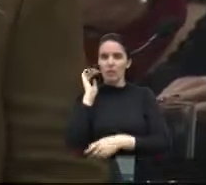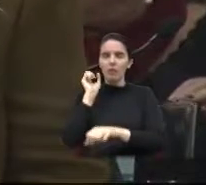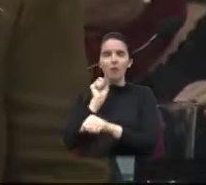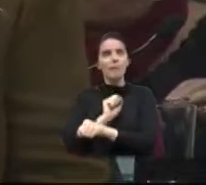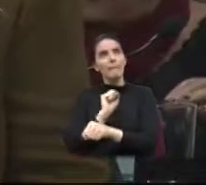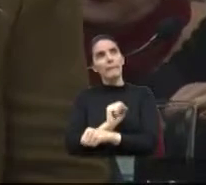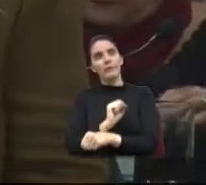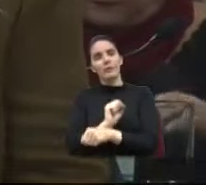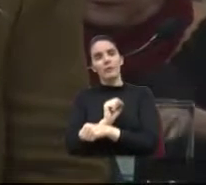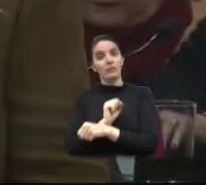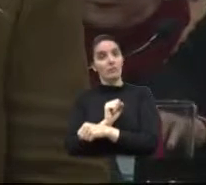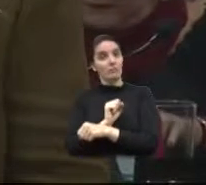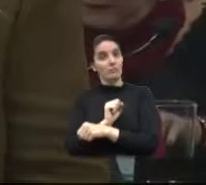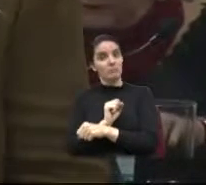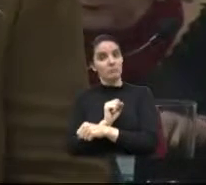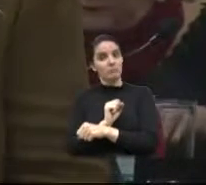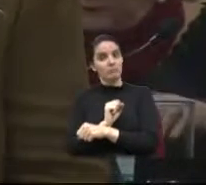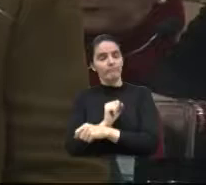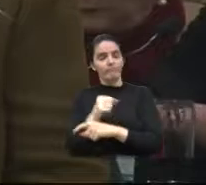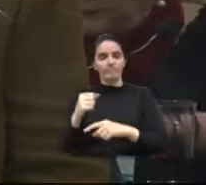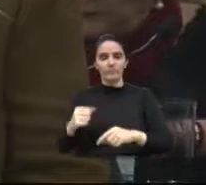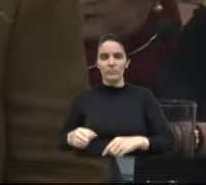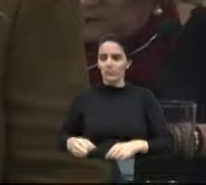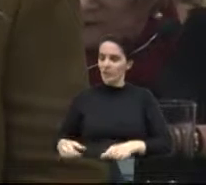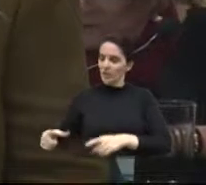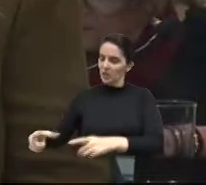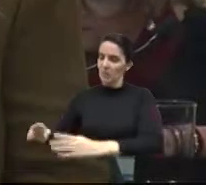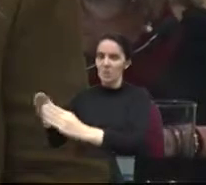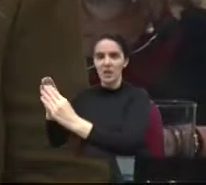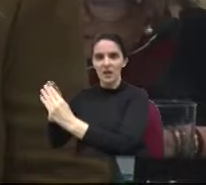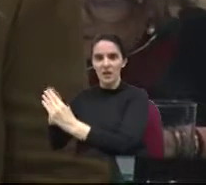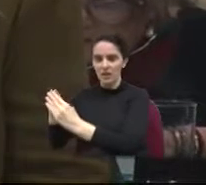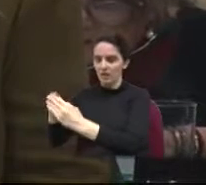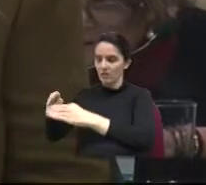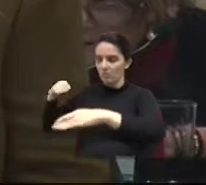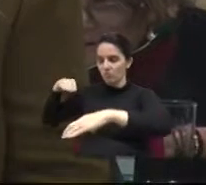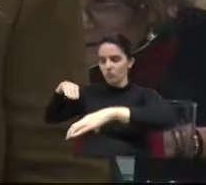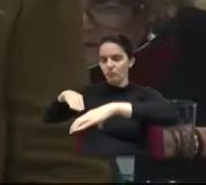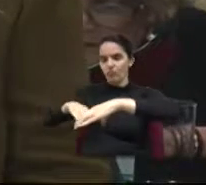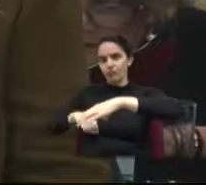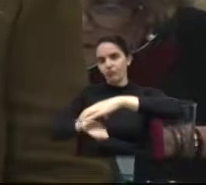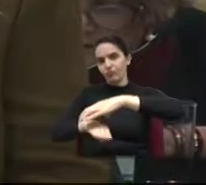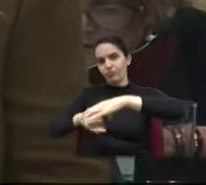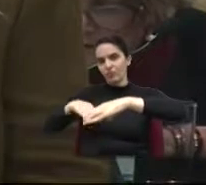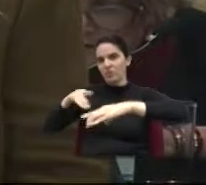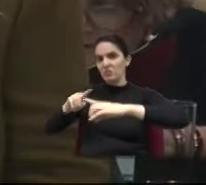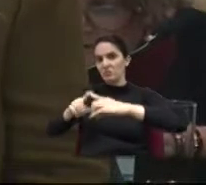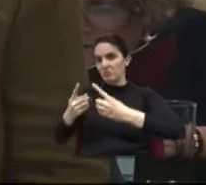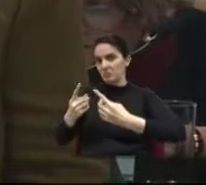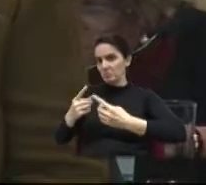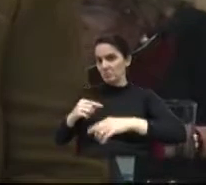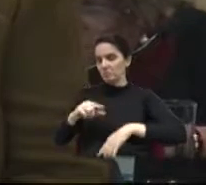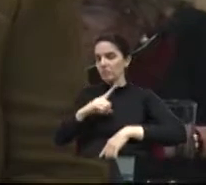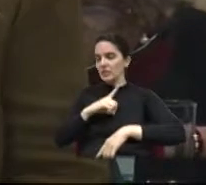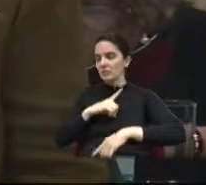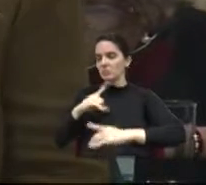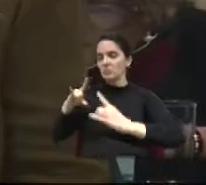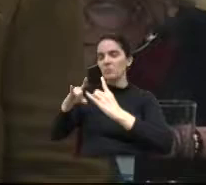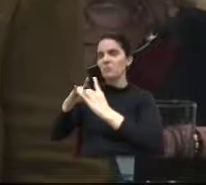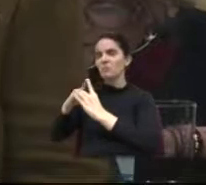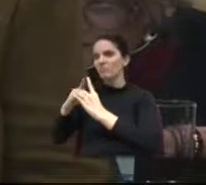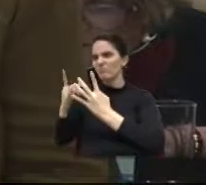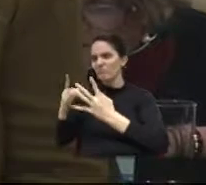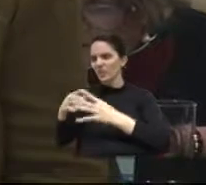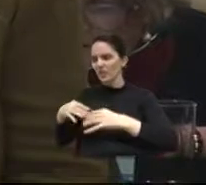garagem, e quando não cabe ali na garagem, foi montada uma tenda lá no fundo. Aí eu fico pensando nessas pessoas